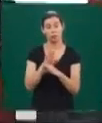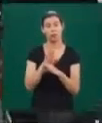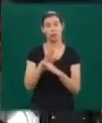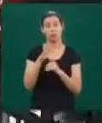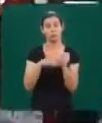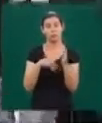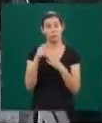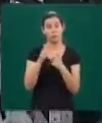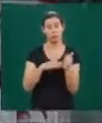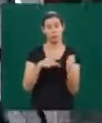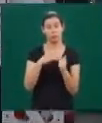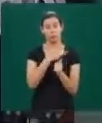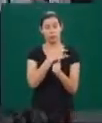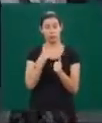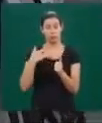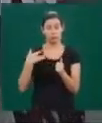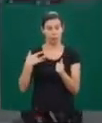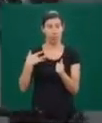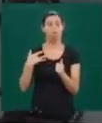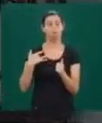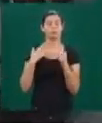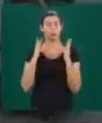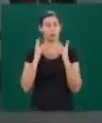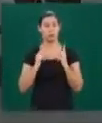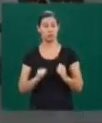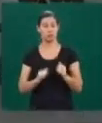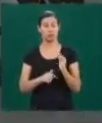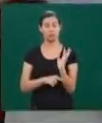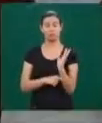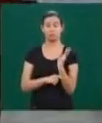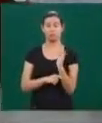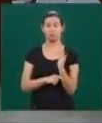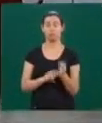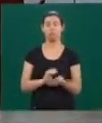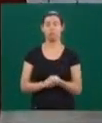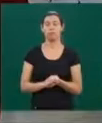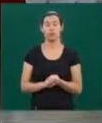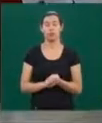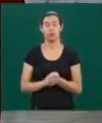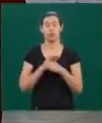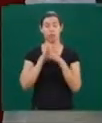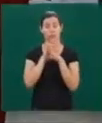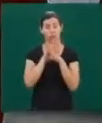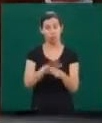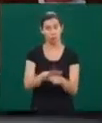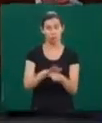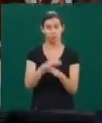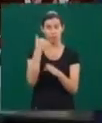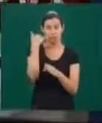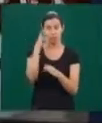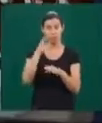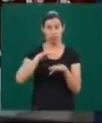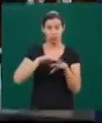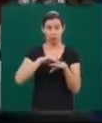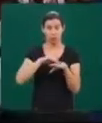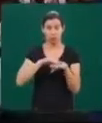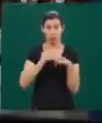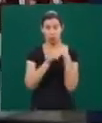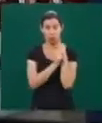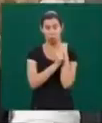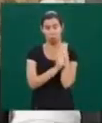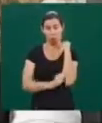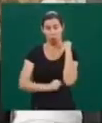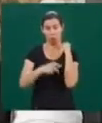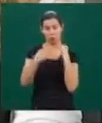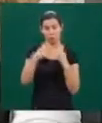agosto e novembro do ano passado. A prática previne doenças sérias como diarreia e pneumonia, além de infecções